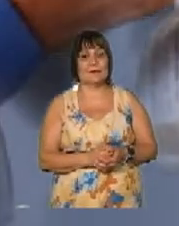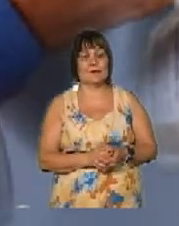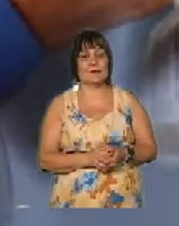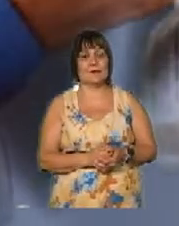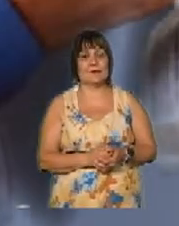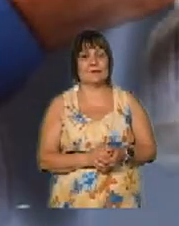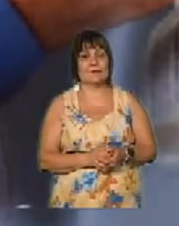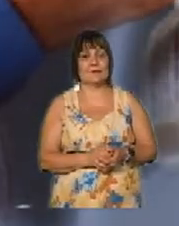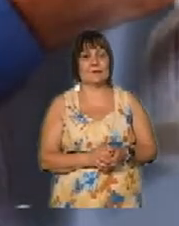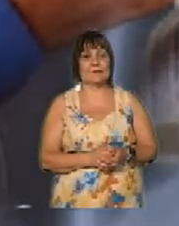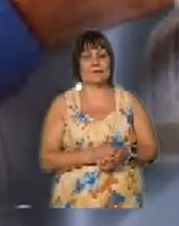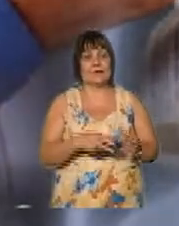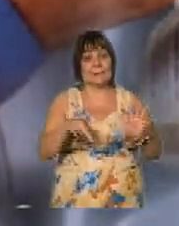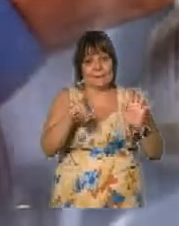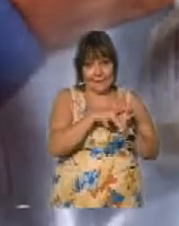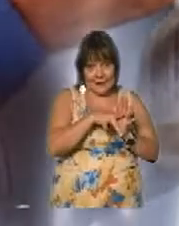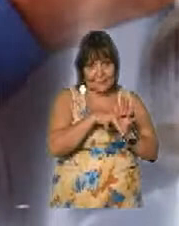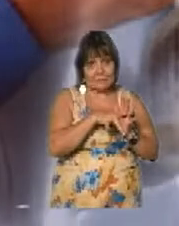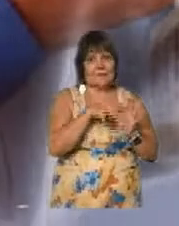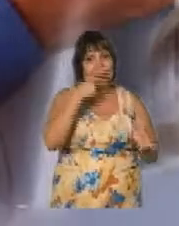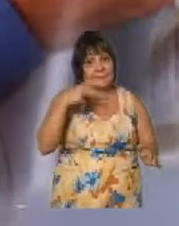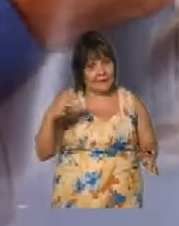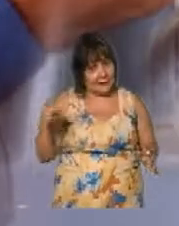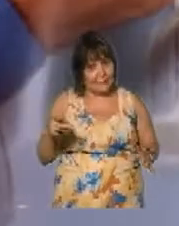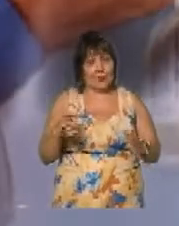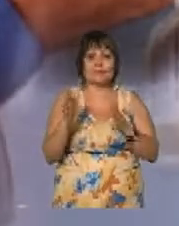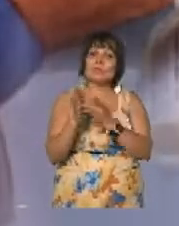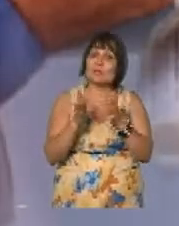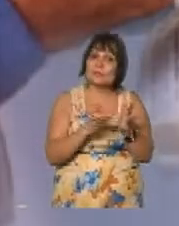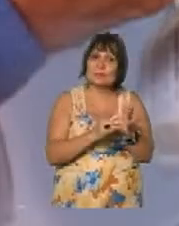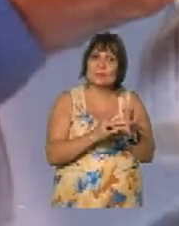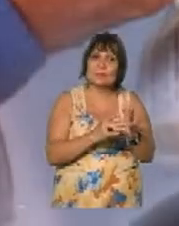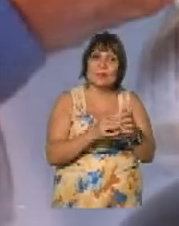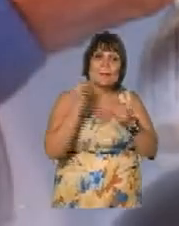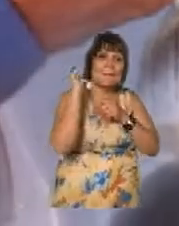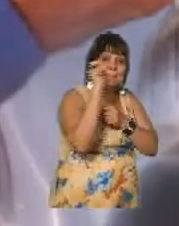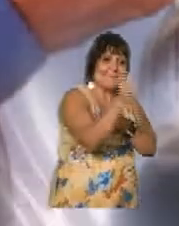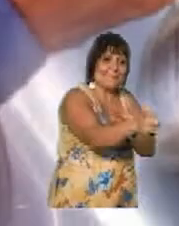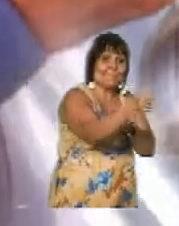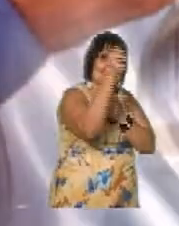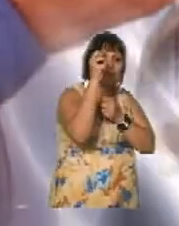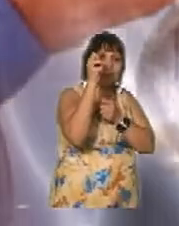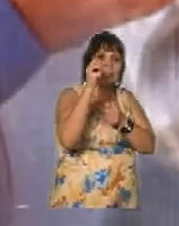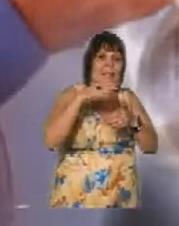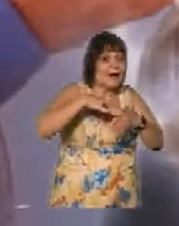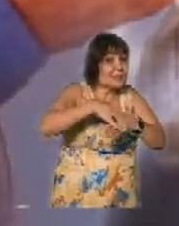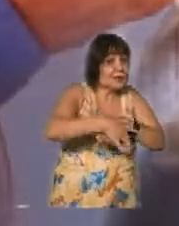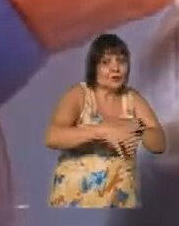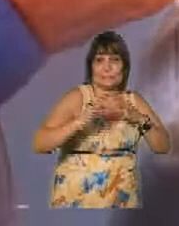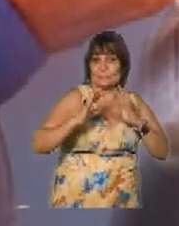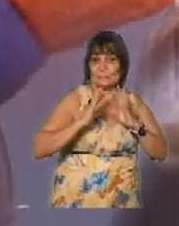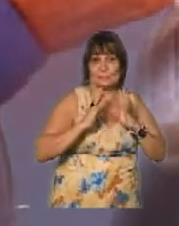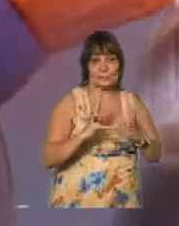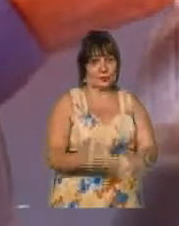noite toda, nada pescamos, nada apanhamos, mas sob a tua palavra,